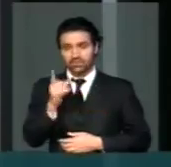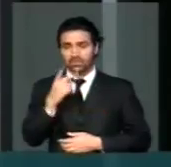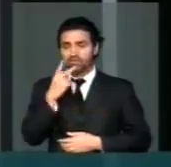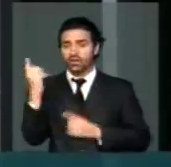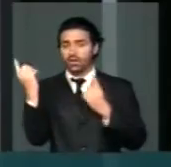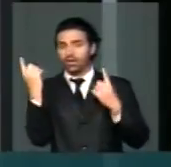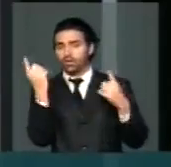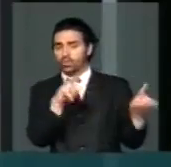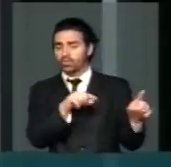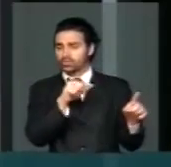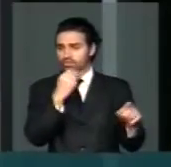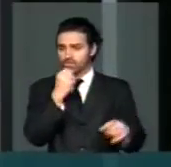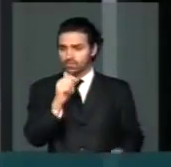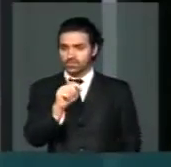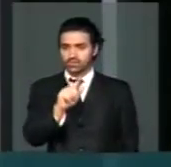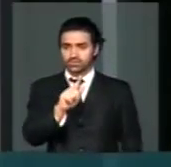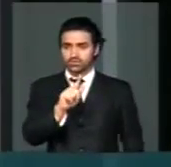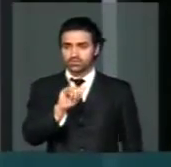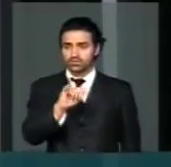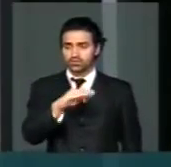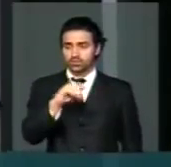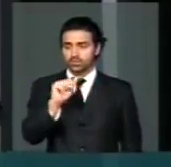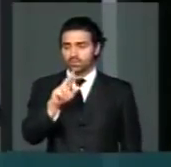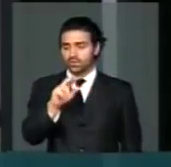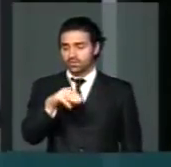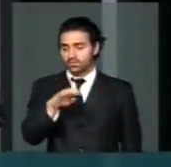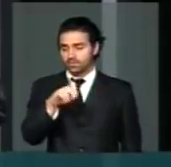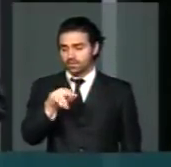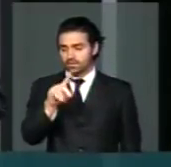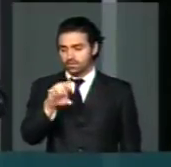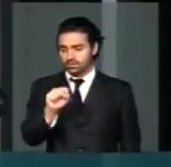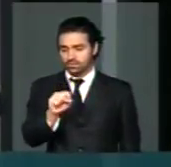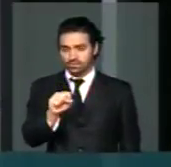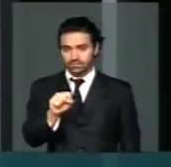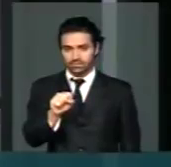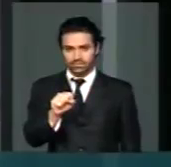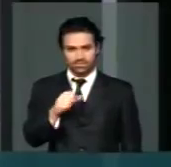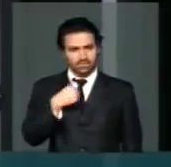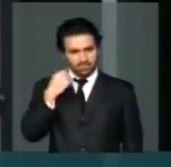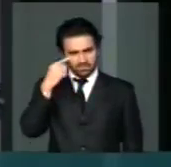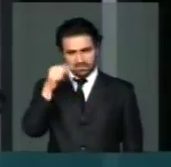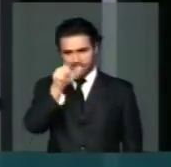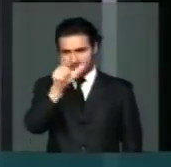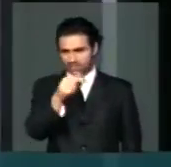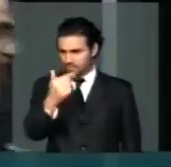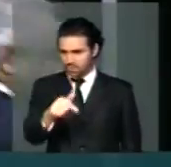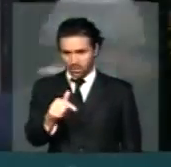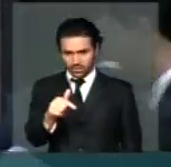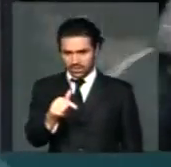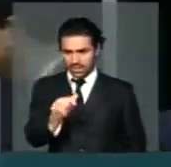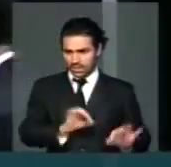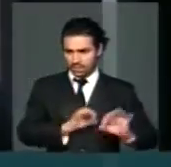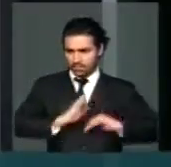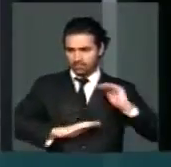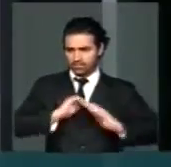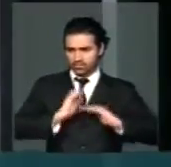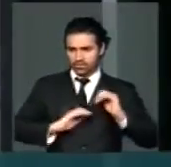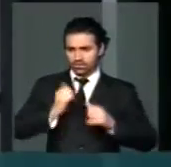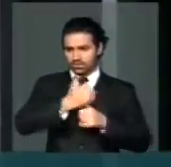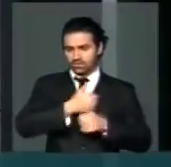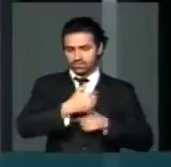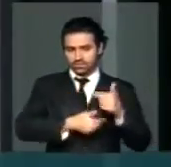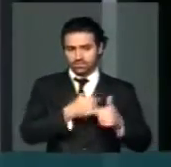Gilmar Mendes. Como se o ministro Gilmar Mendes fosse alguém despreparado, desqualificado para o cargo que